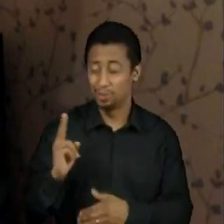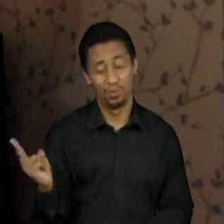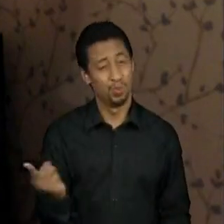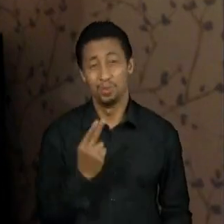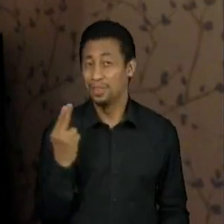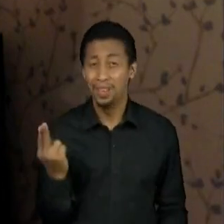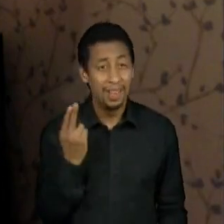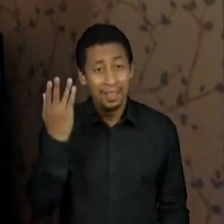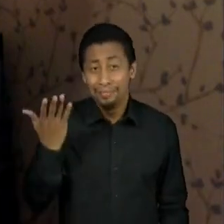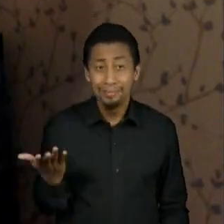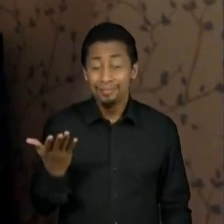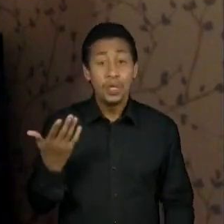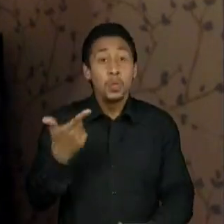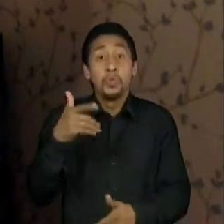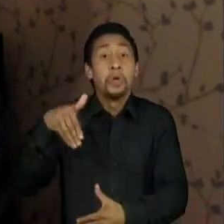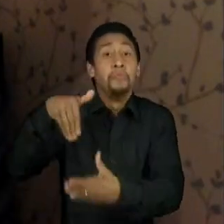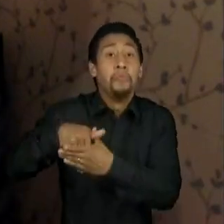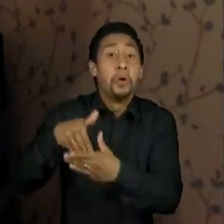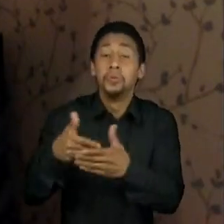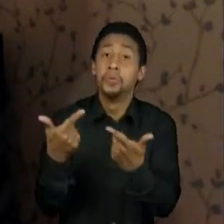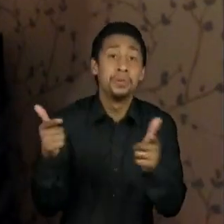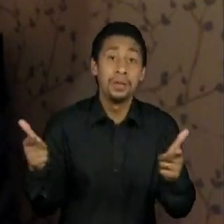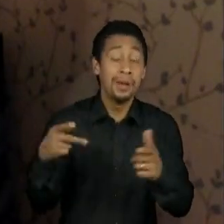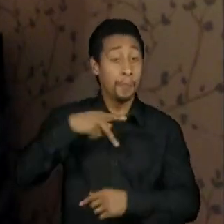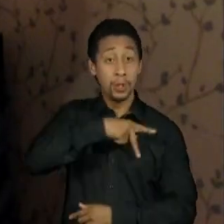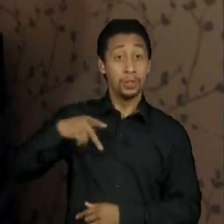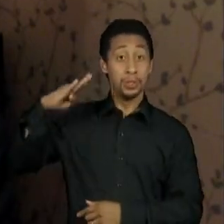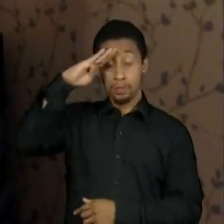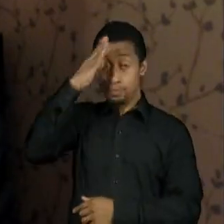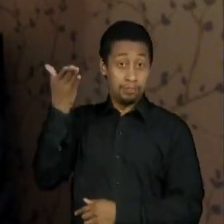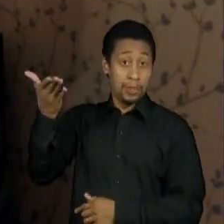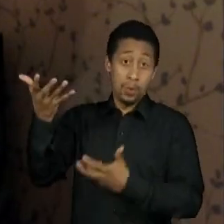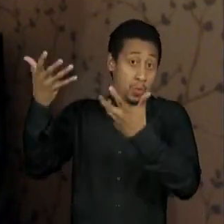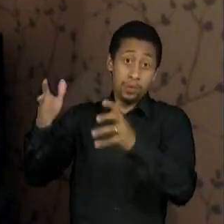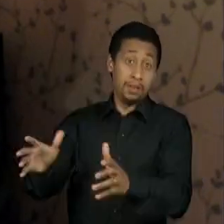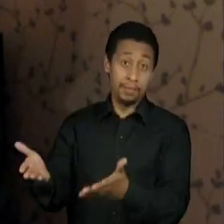da reforma administrativa, primeiro porque não tem voto, e segundo porque nem mesmo o presidente da República quer. Paula.